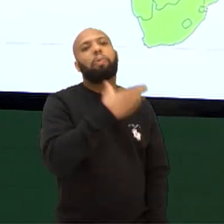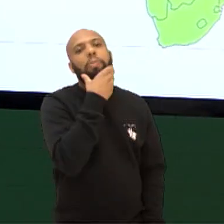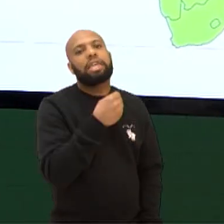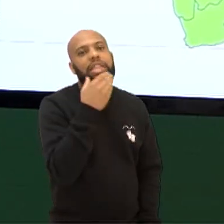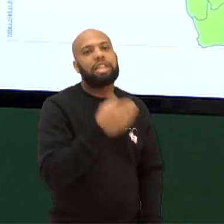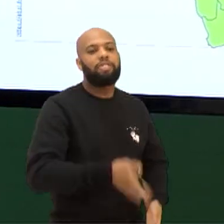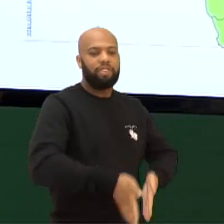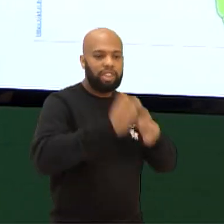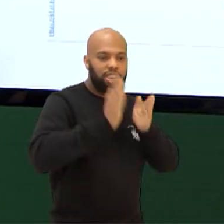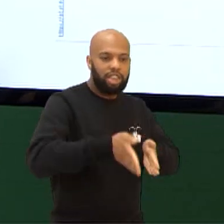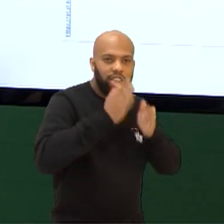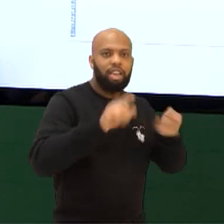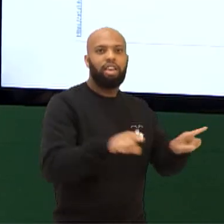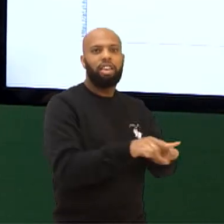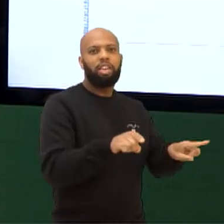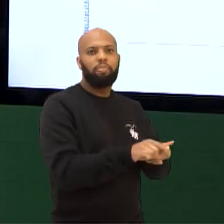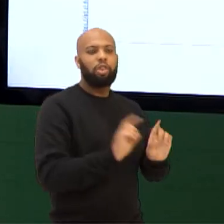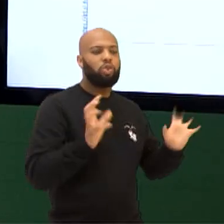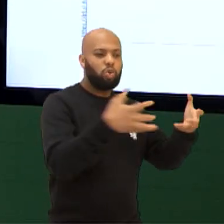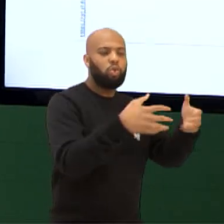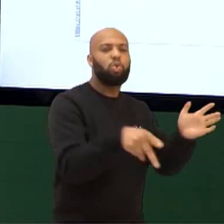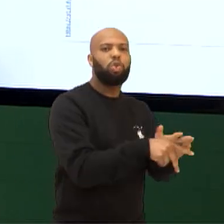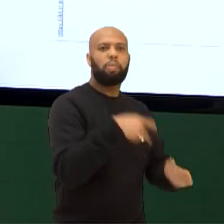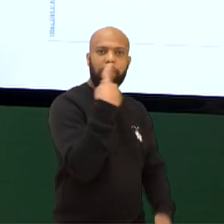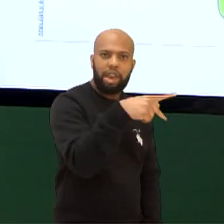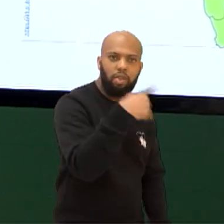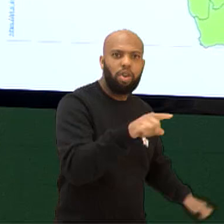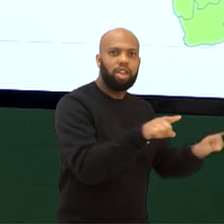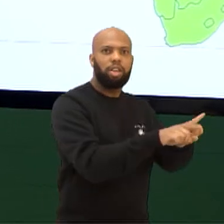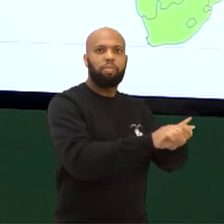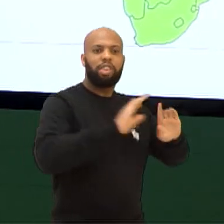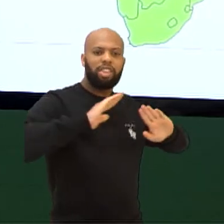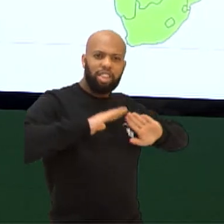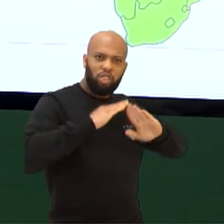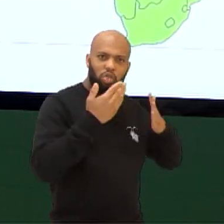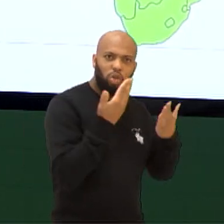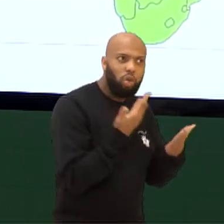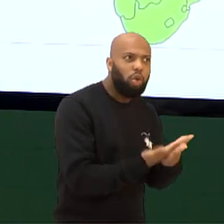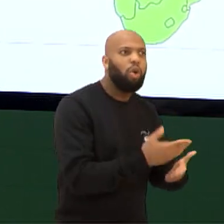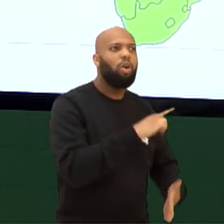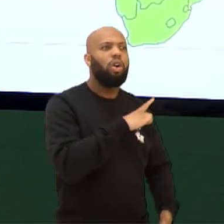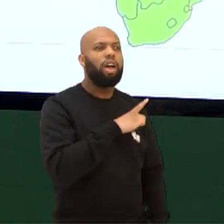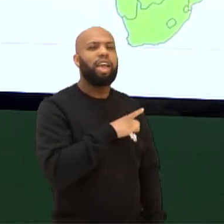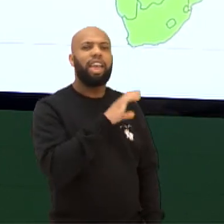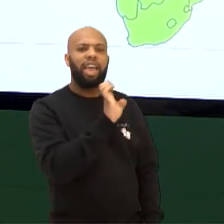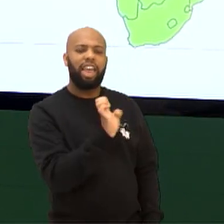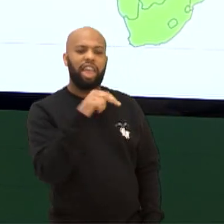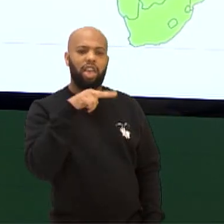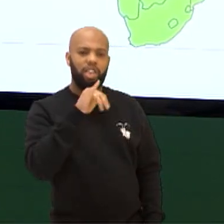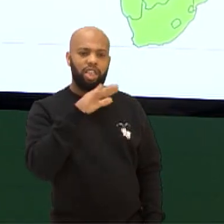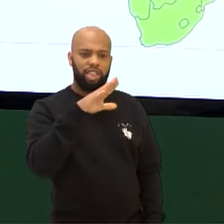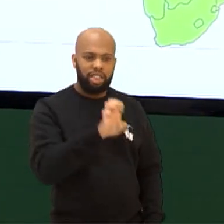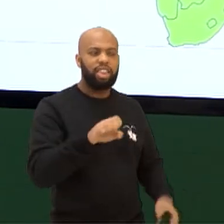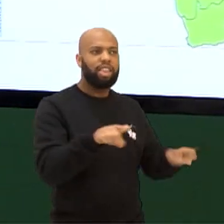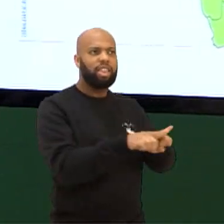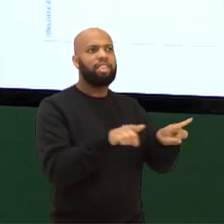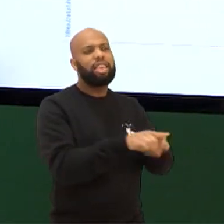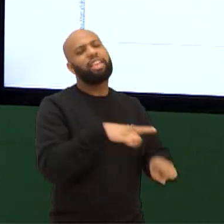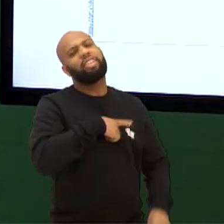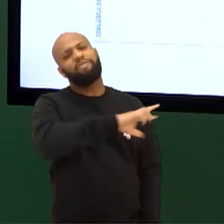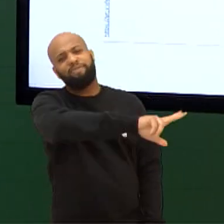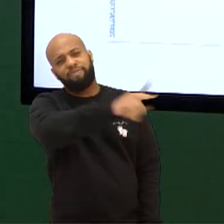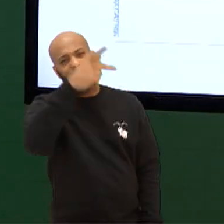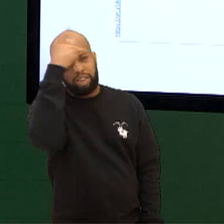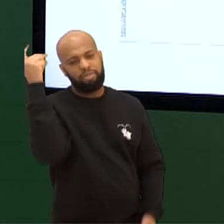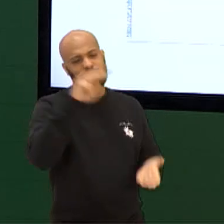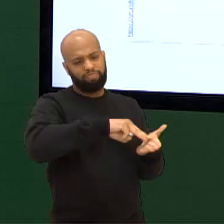de Piraquara, pessoal da Escola Eunice Borges Rocha. Tem muita gente.